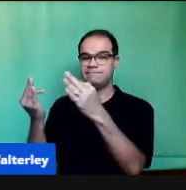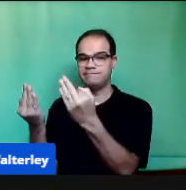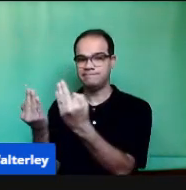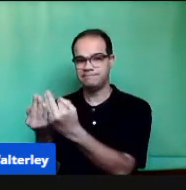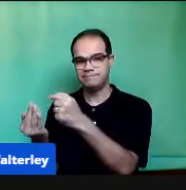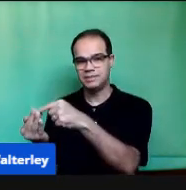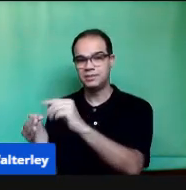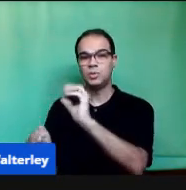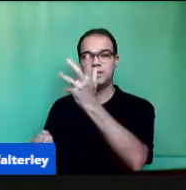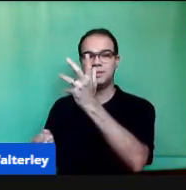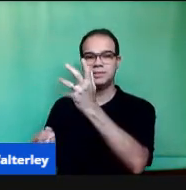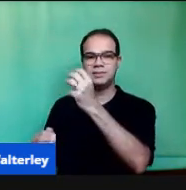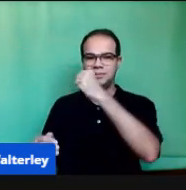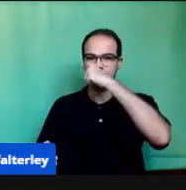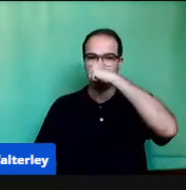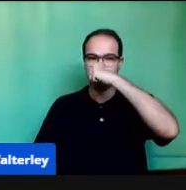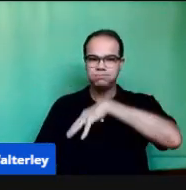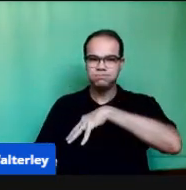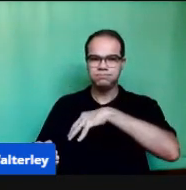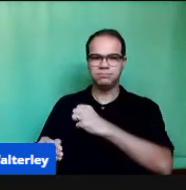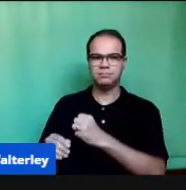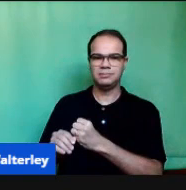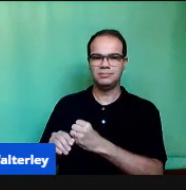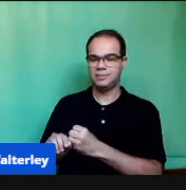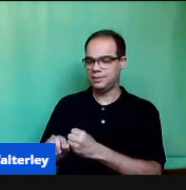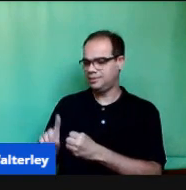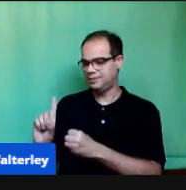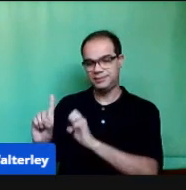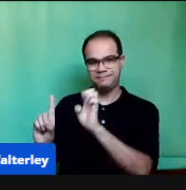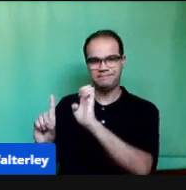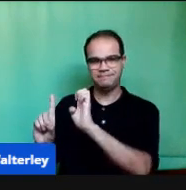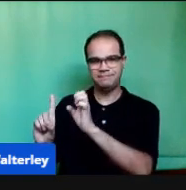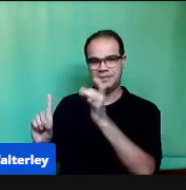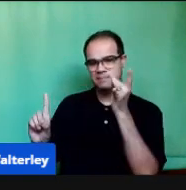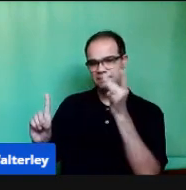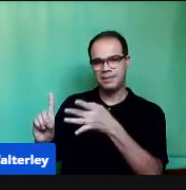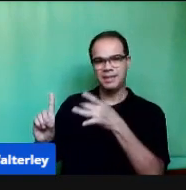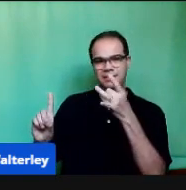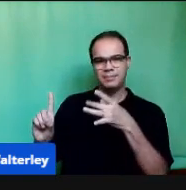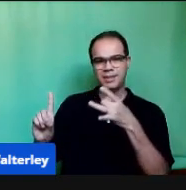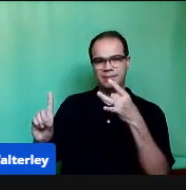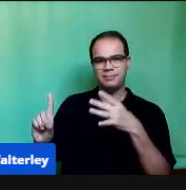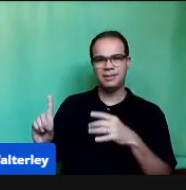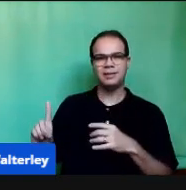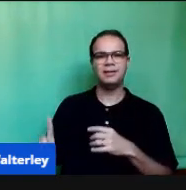de violência. E é importante a gente falar disso. Diferente